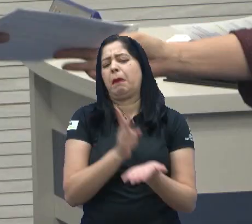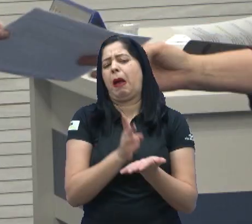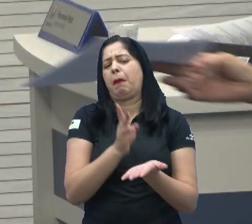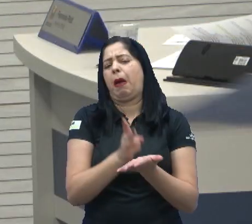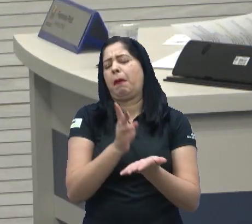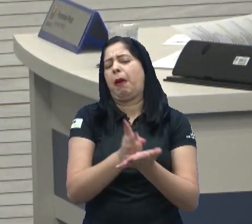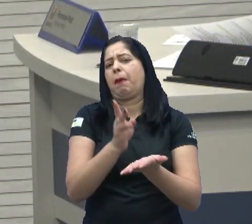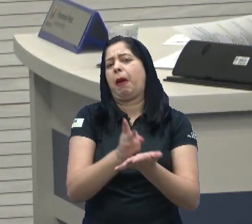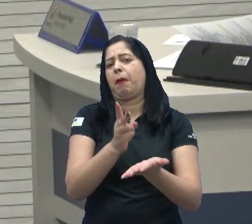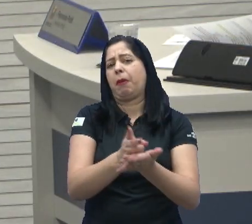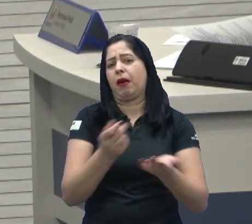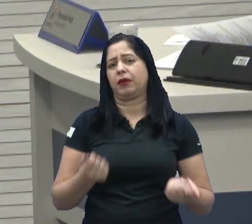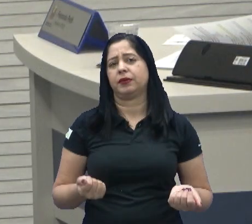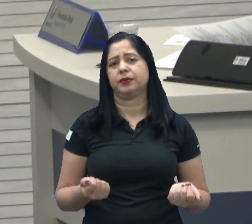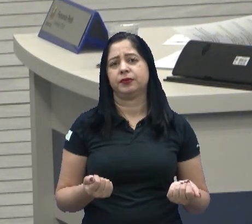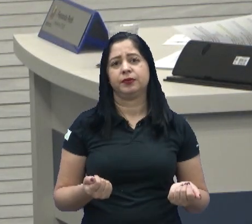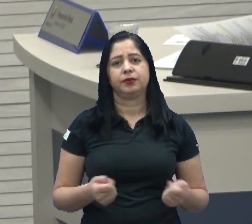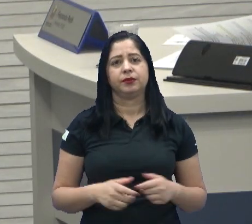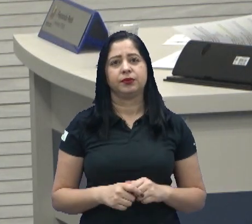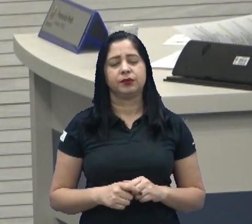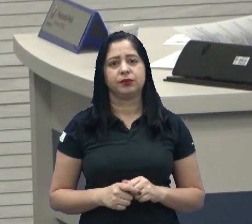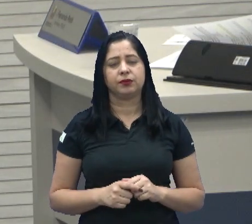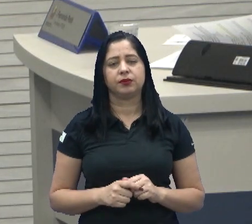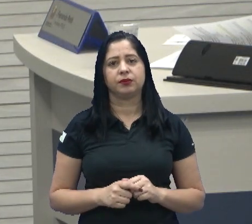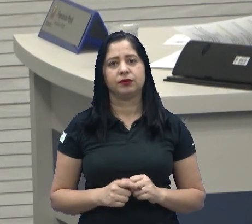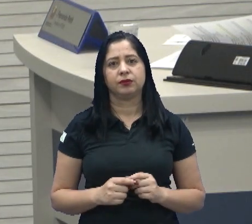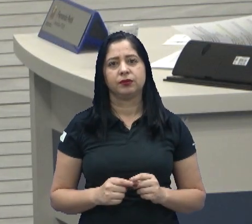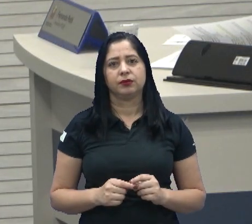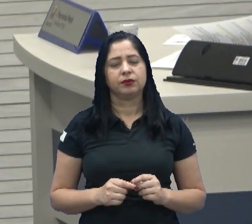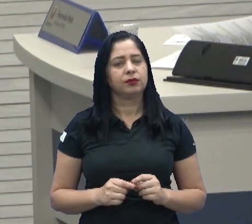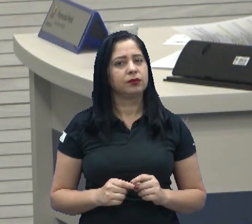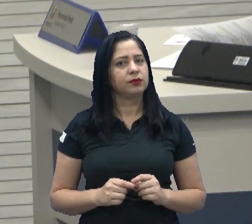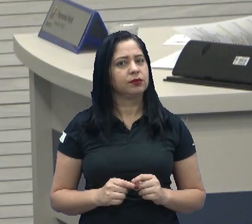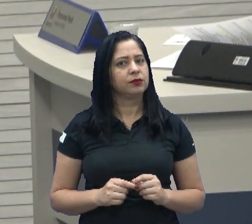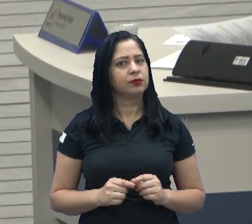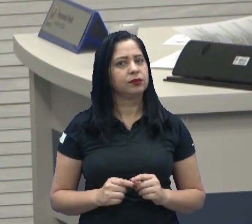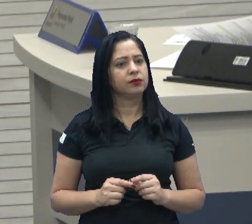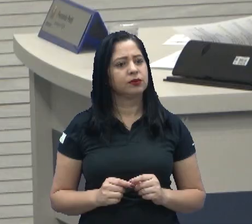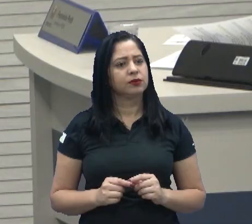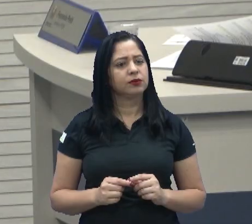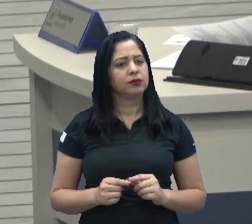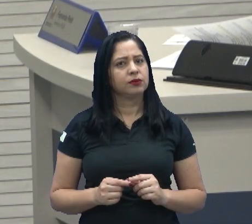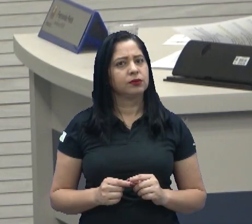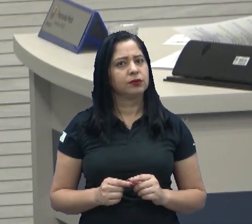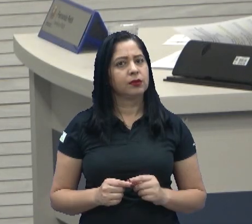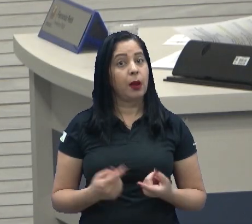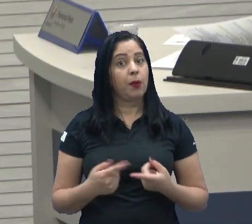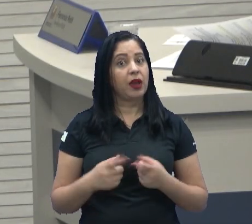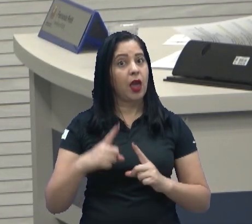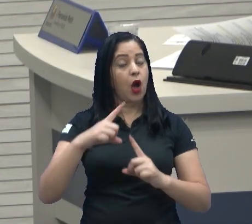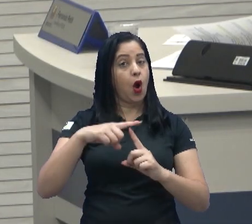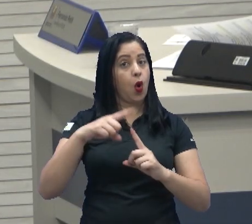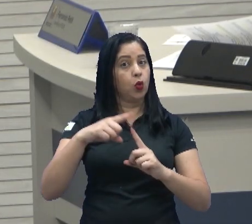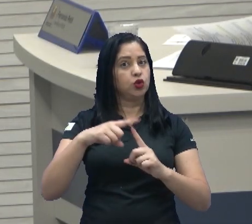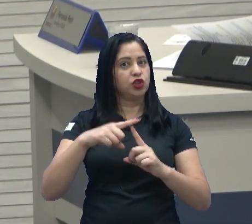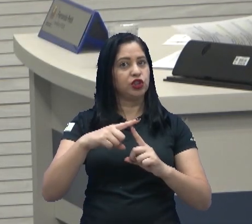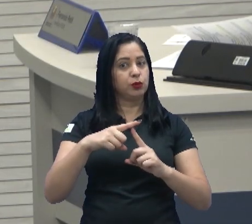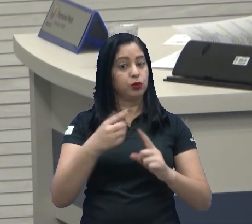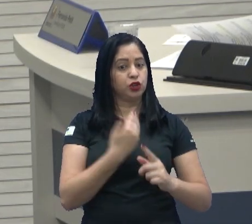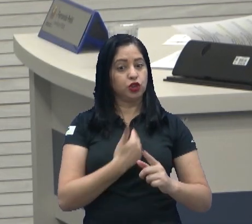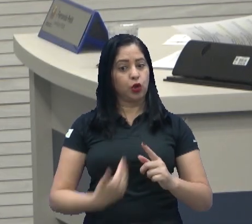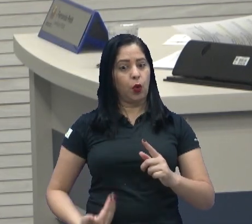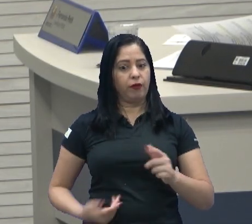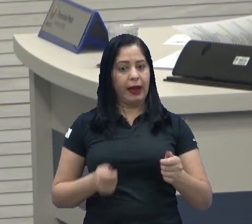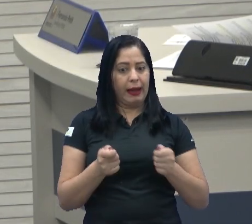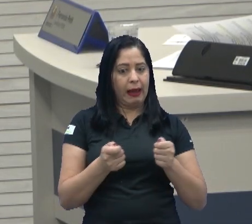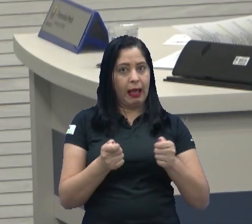país nesses últimos anos, está sendo revelado na Lava Jato, é um modelo de governança corrupta. Algo